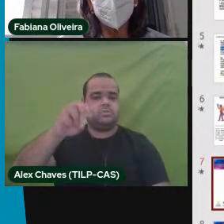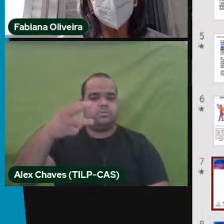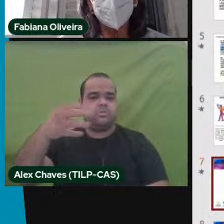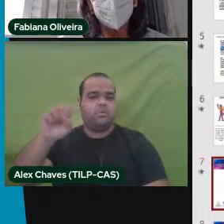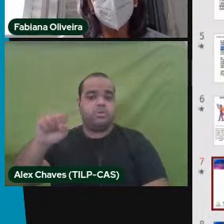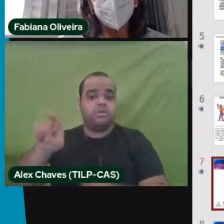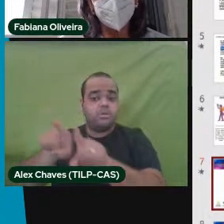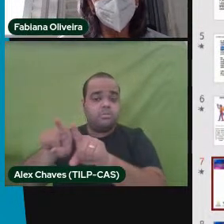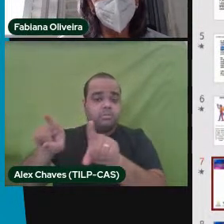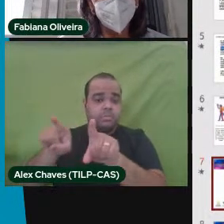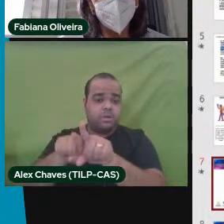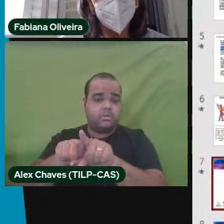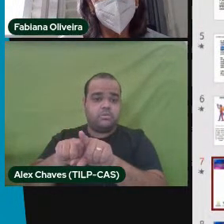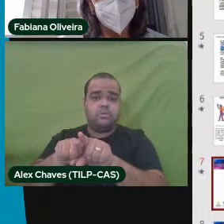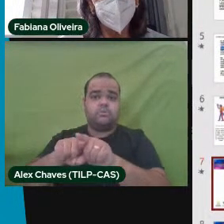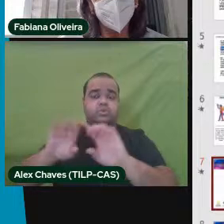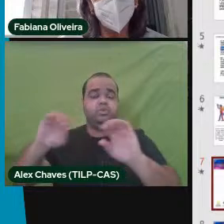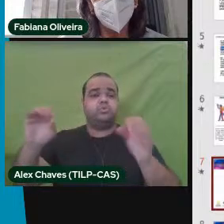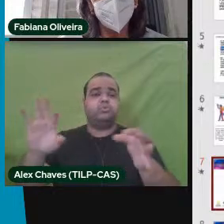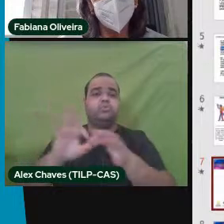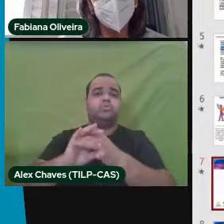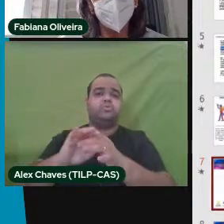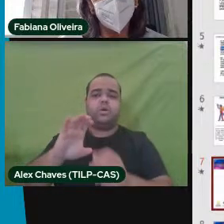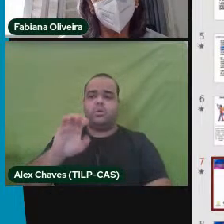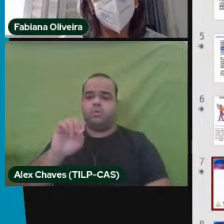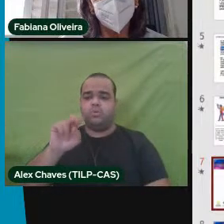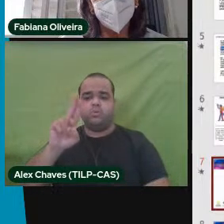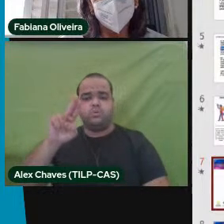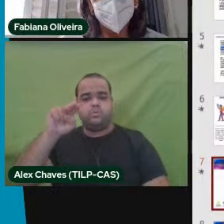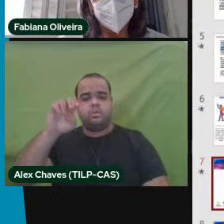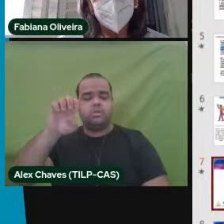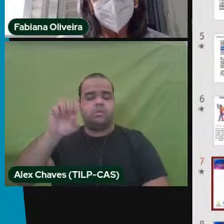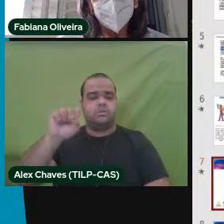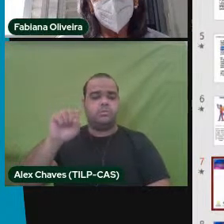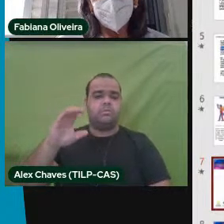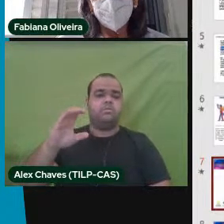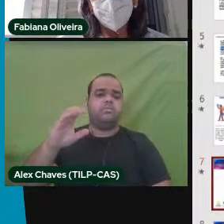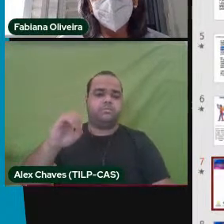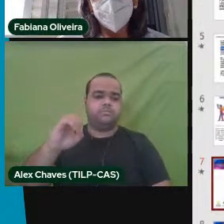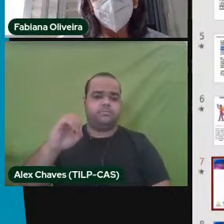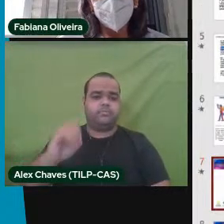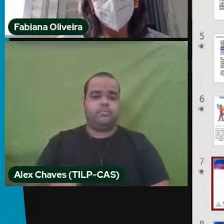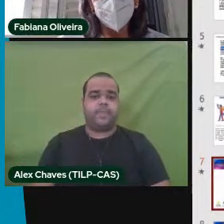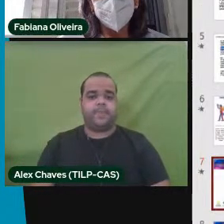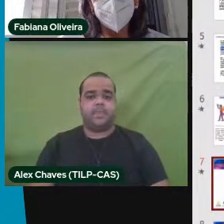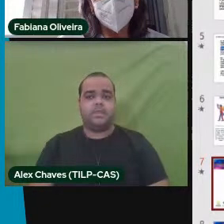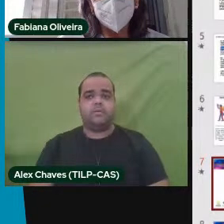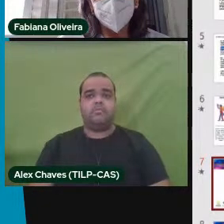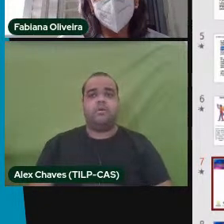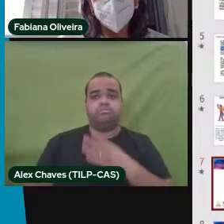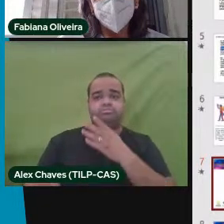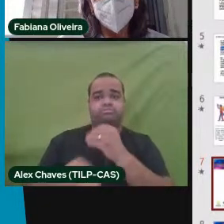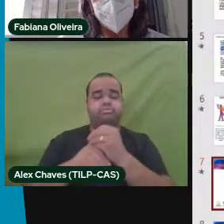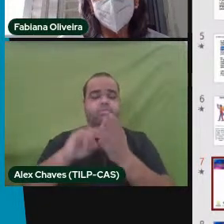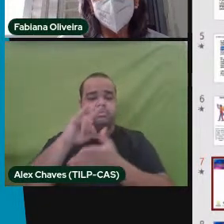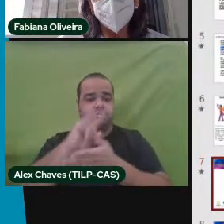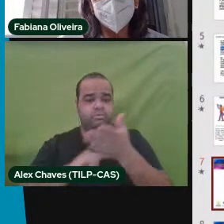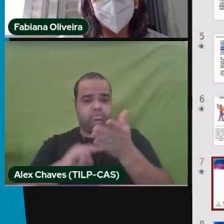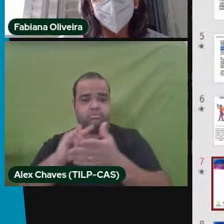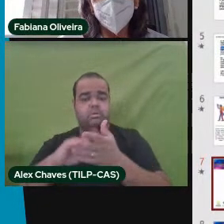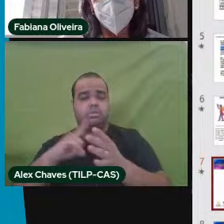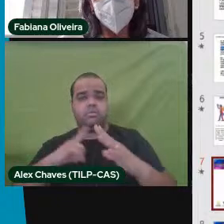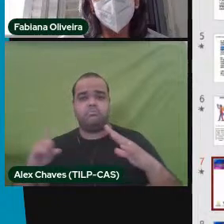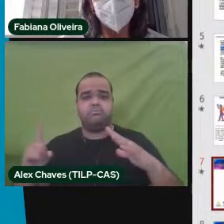preâmbulo da Unesco, que contribui para esse documento. A inclusão do direito